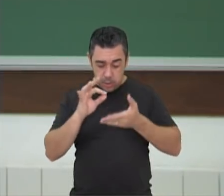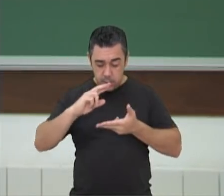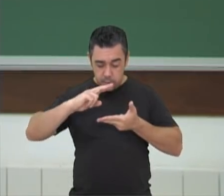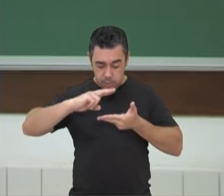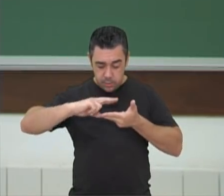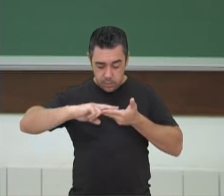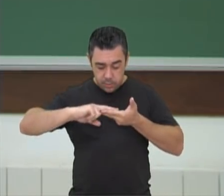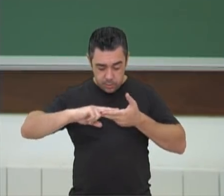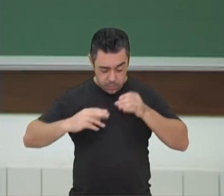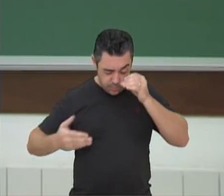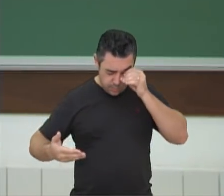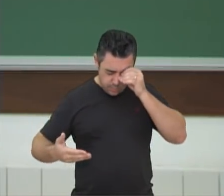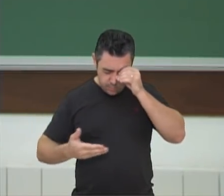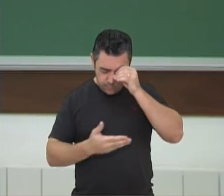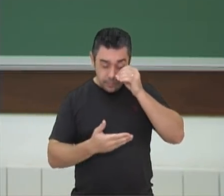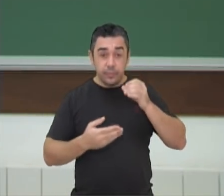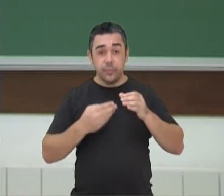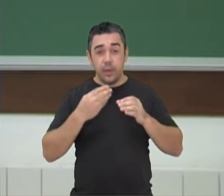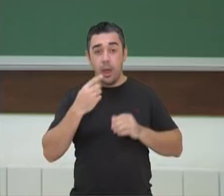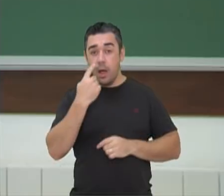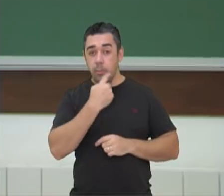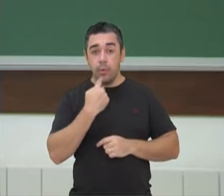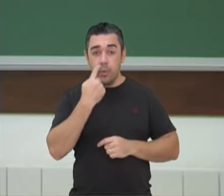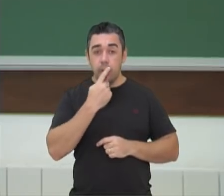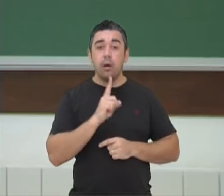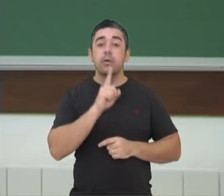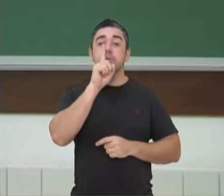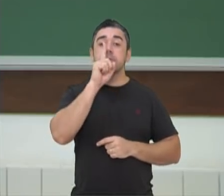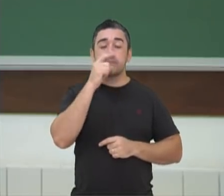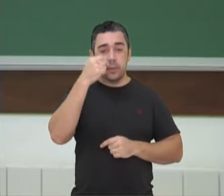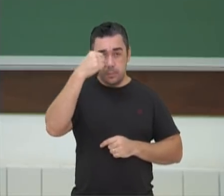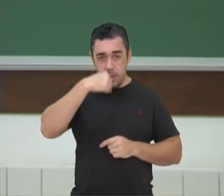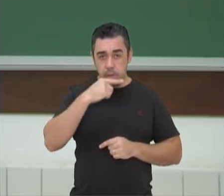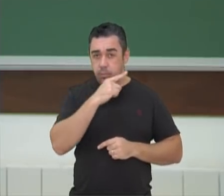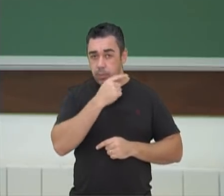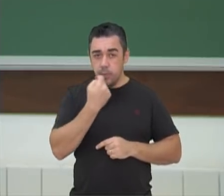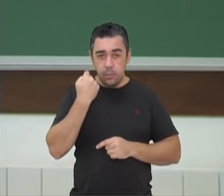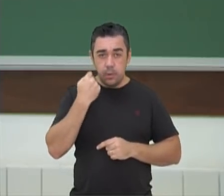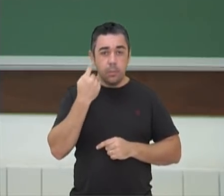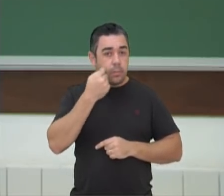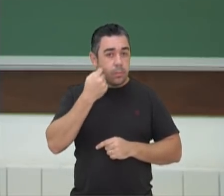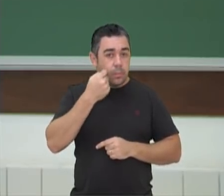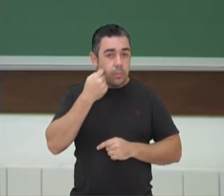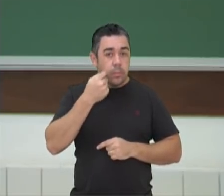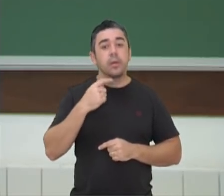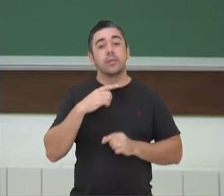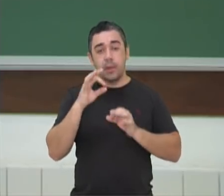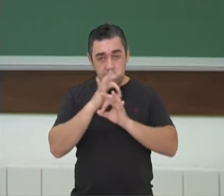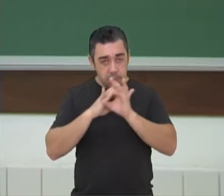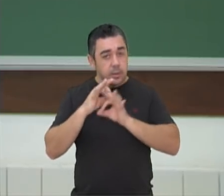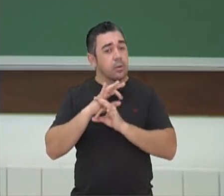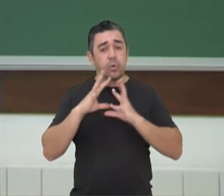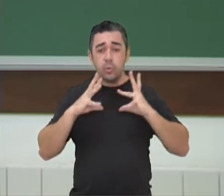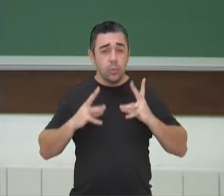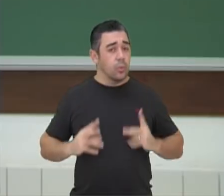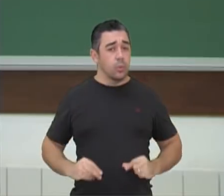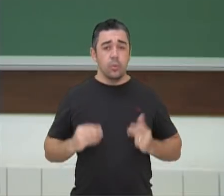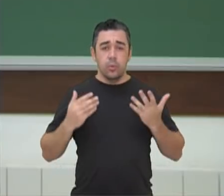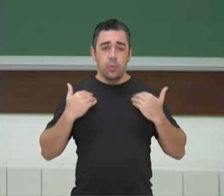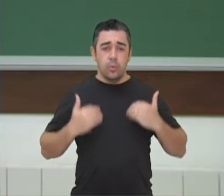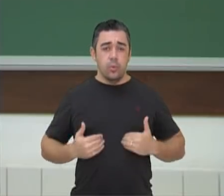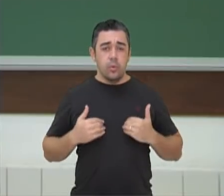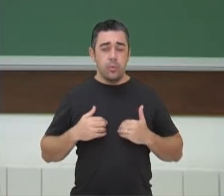no interior da minha boca, no céu da minha boca, na parede interna da minha bochecha, tem células. O que a gente faz?